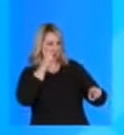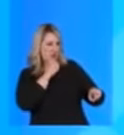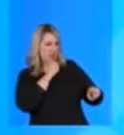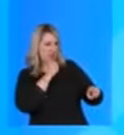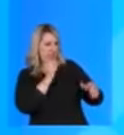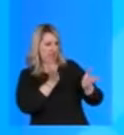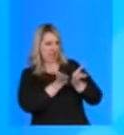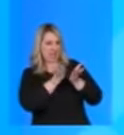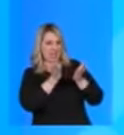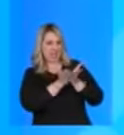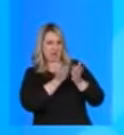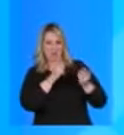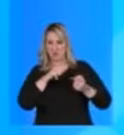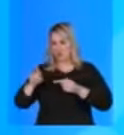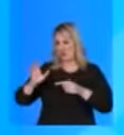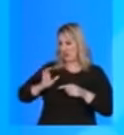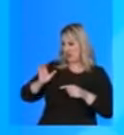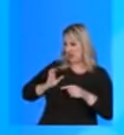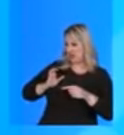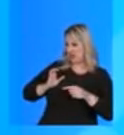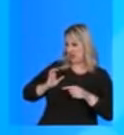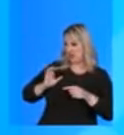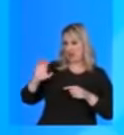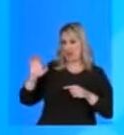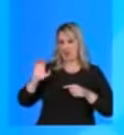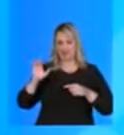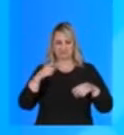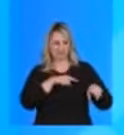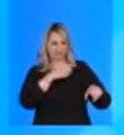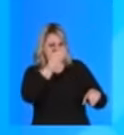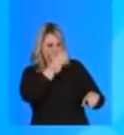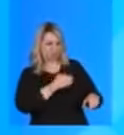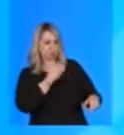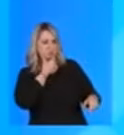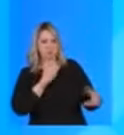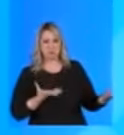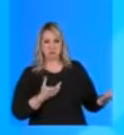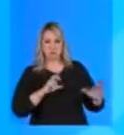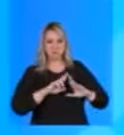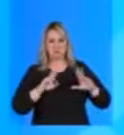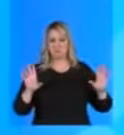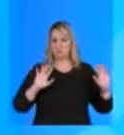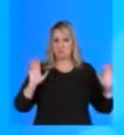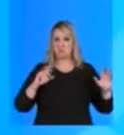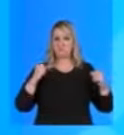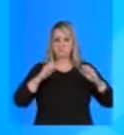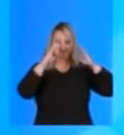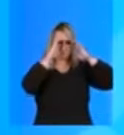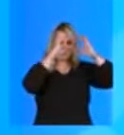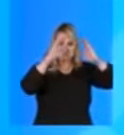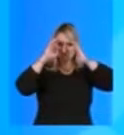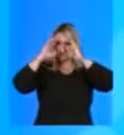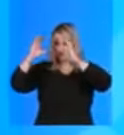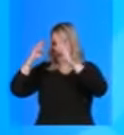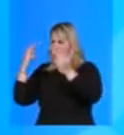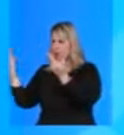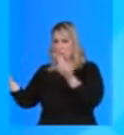pobres hétero contra homossexuais nós temos que olhar pra frente pensar em todos tratar a todos com respeito